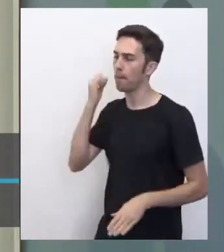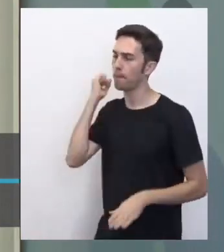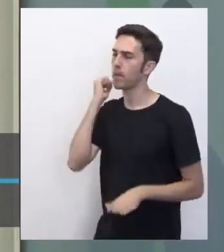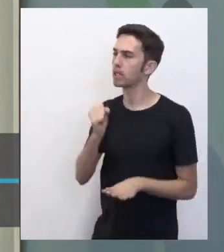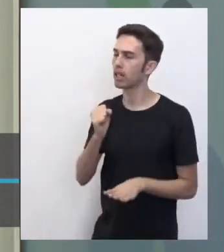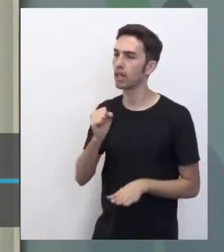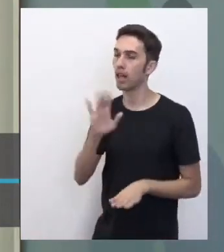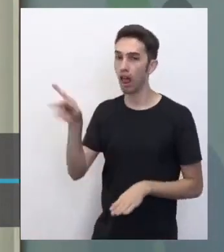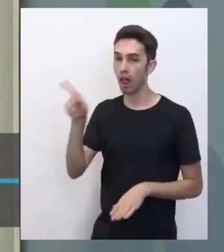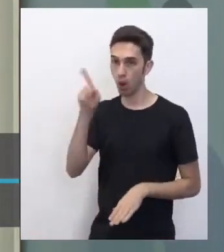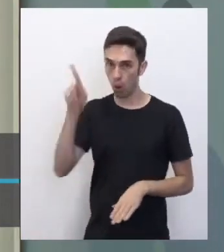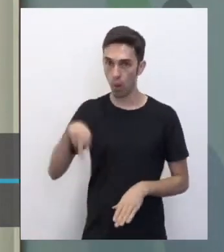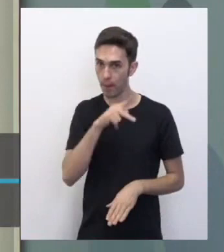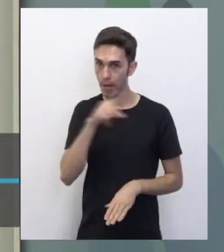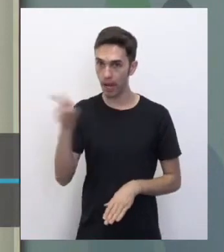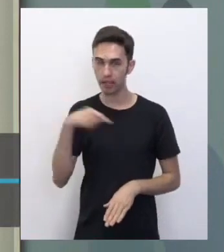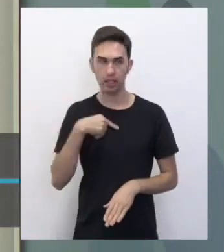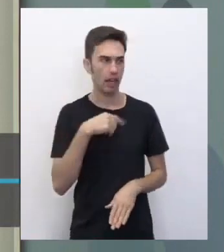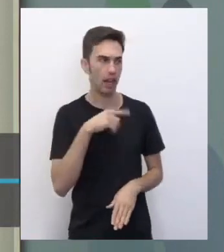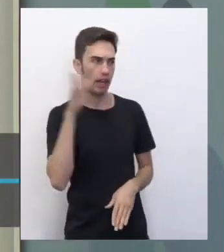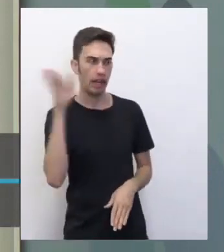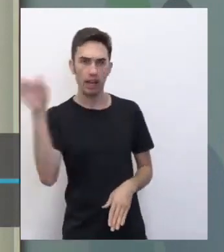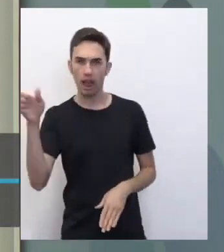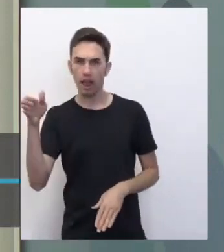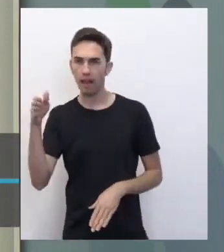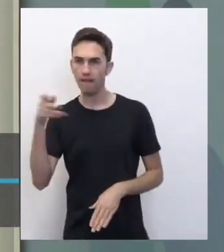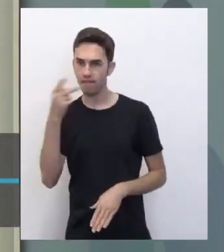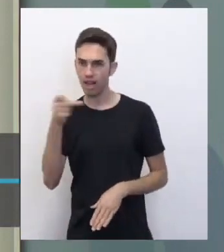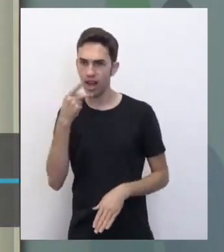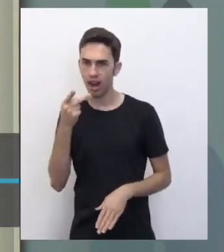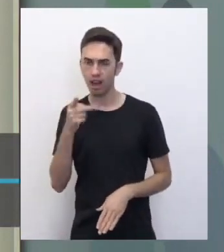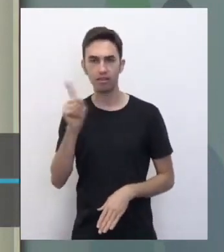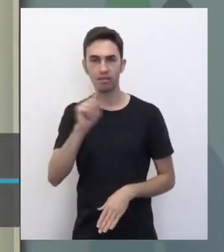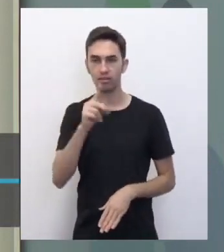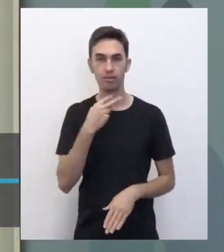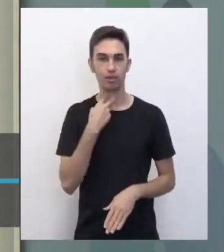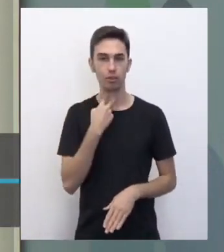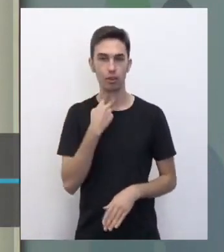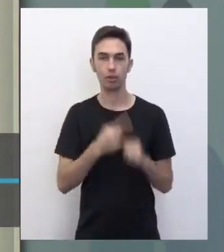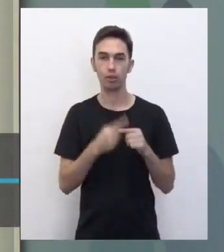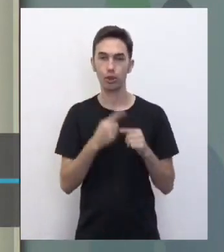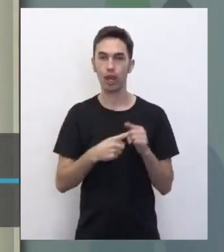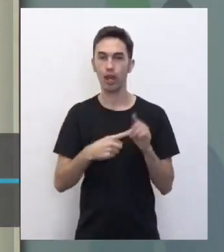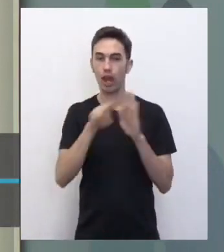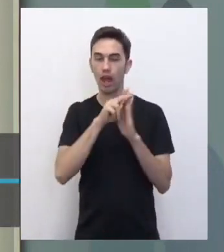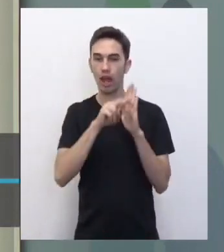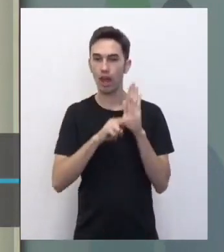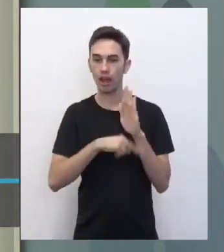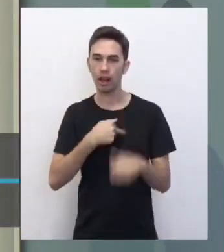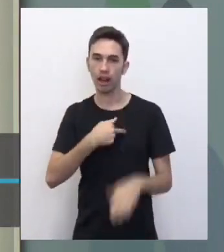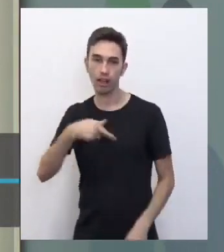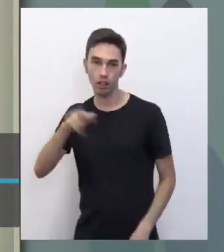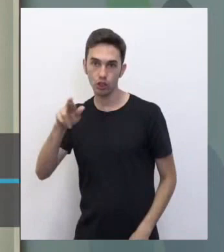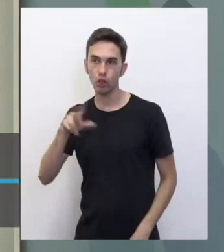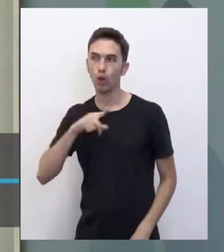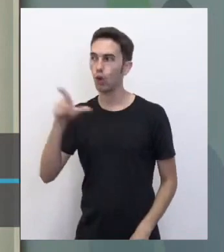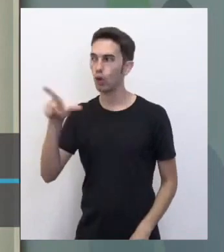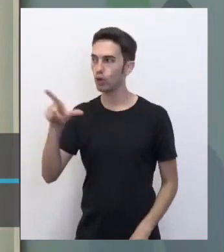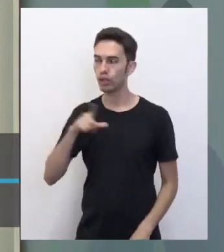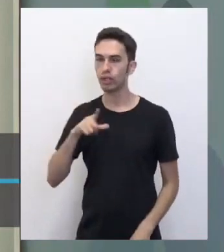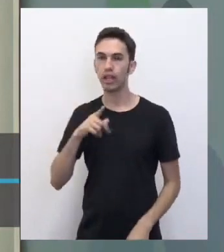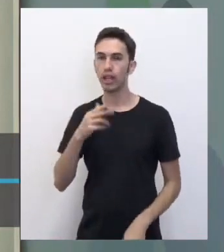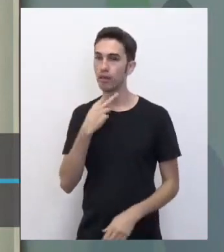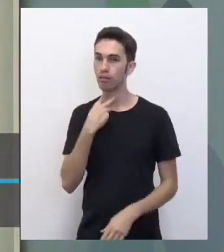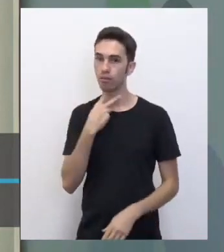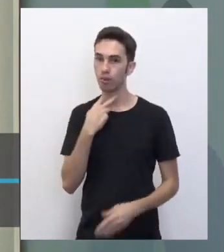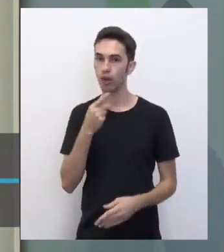matou. E o código de ética protege essa situação, como eu falei, no direito, na religiosidade, na medicina,